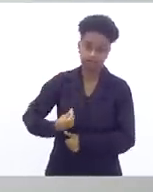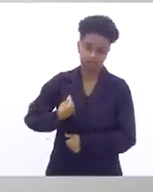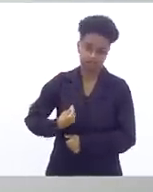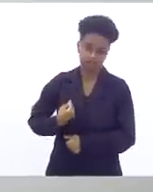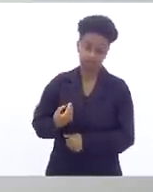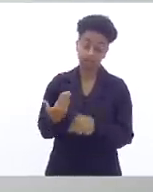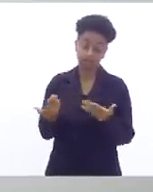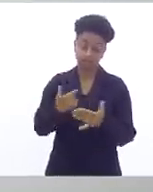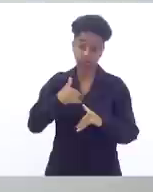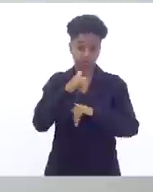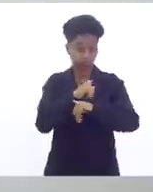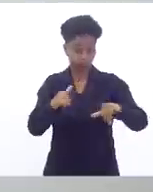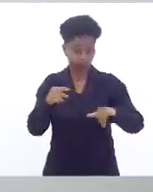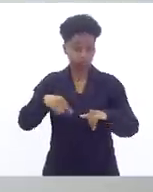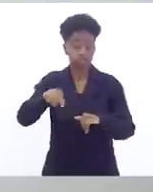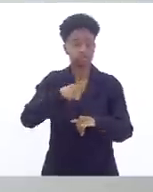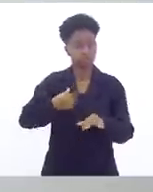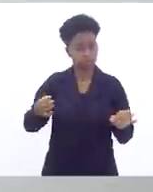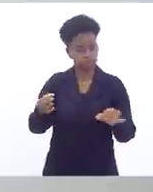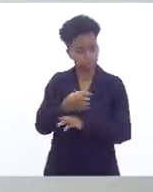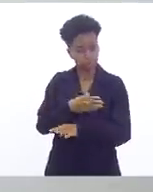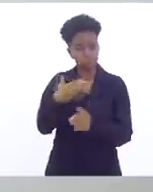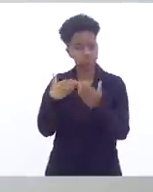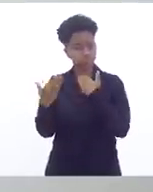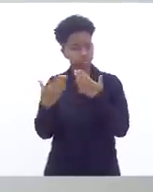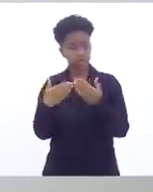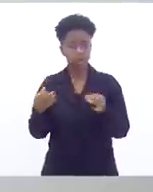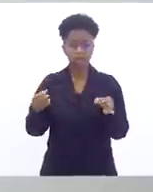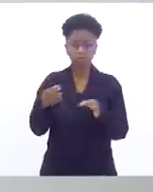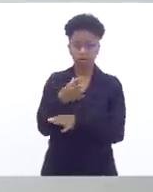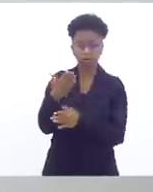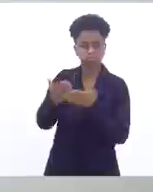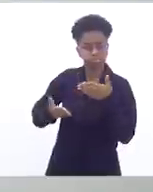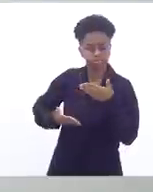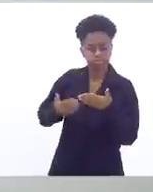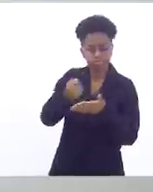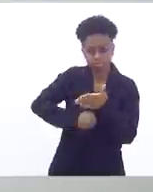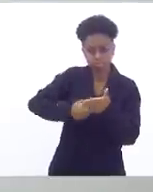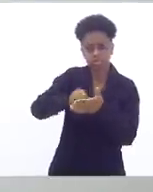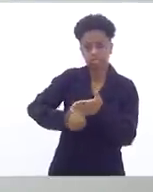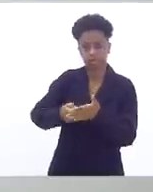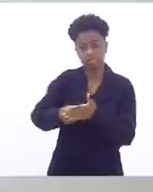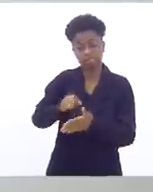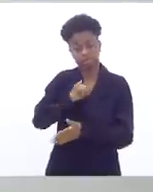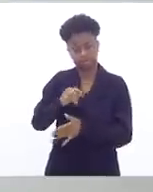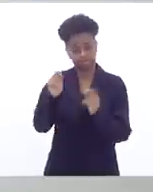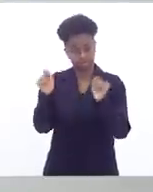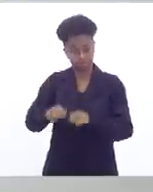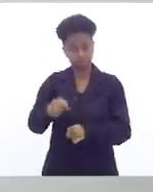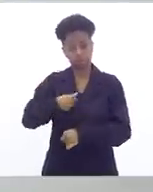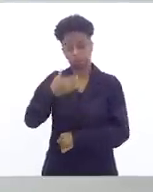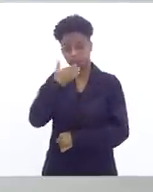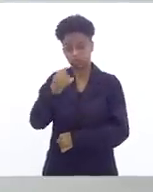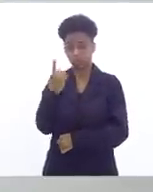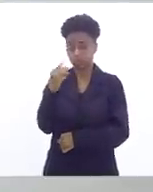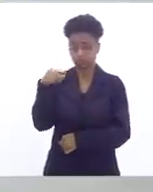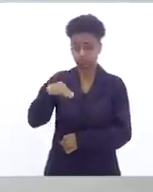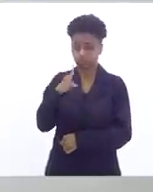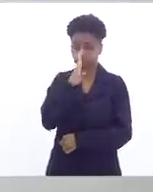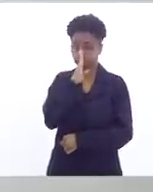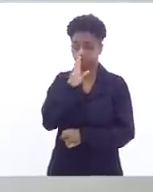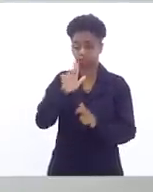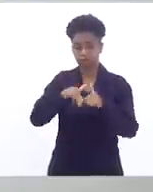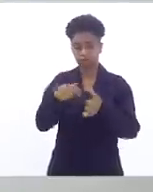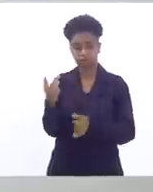que eu tô aqui pronto para nós dialogarmos lutarmos Eu gostaria de pedir Presidente se possível minutos de silêncio pela morte desses dois